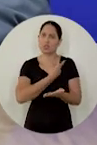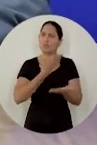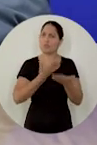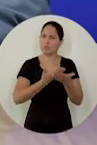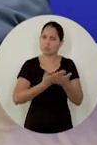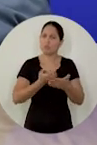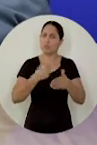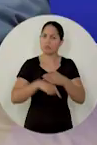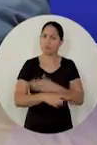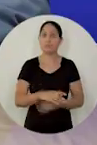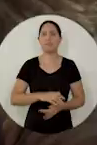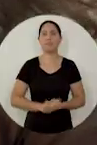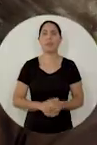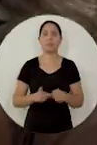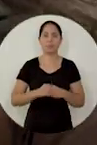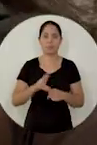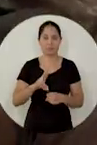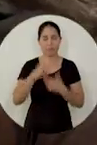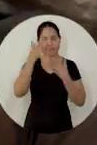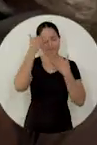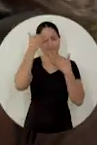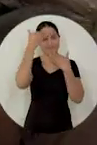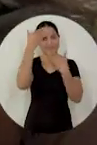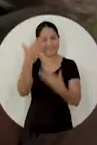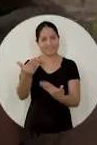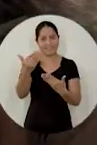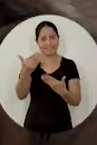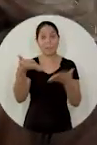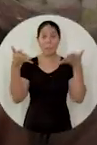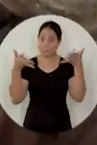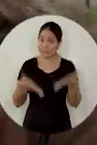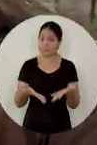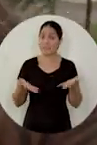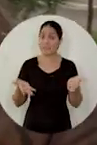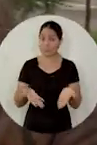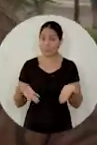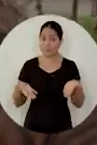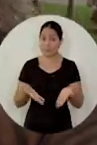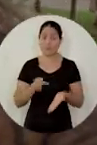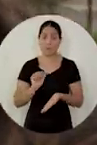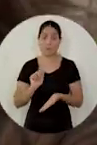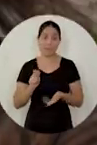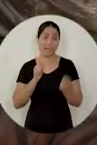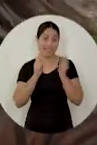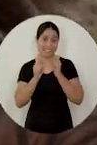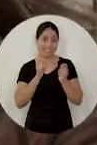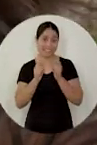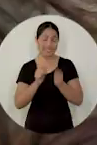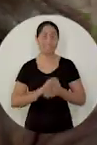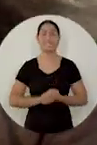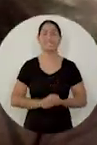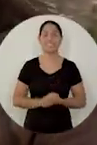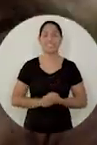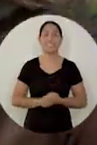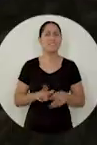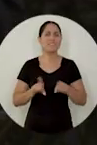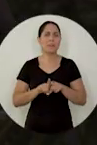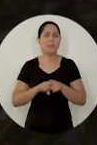e atuações nestas áreas. Doutor Alberto, gostaria de te agradecer pela participação com a gente aqui no OAB